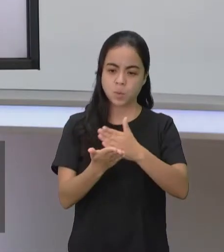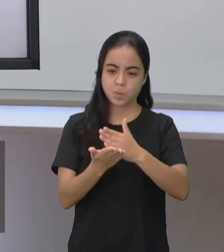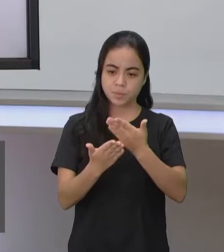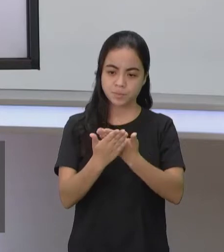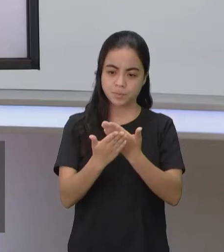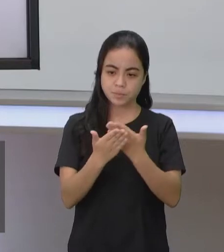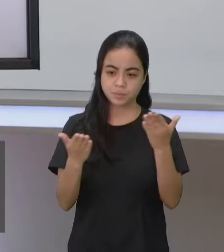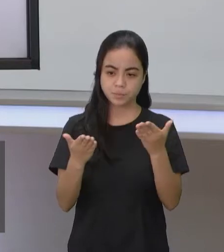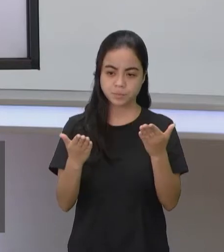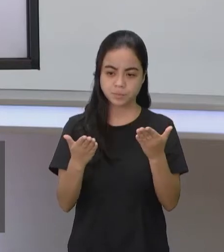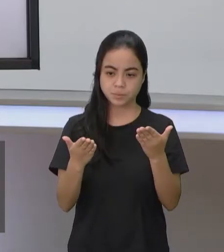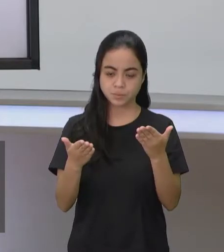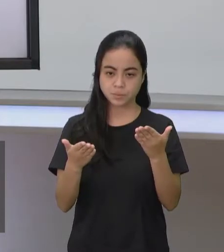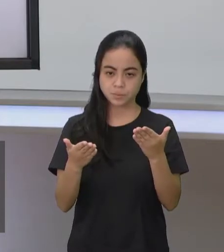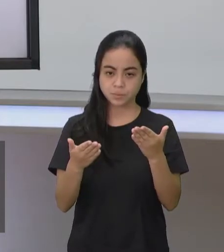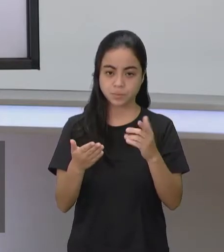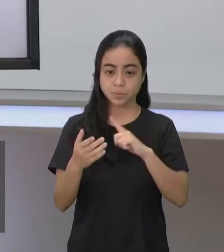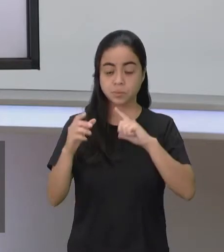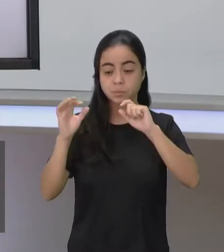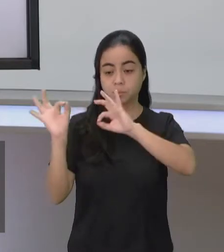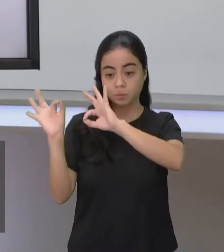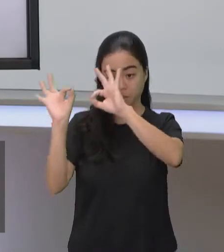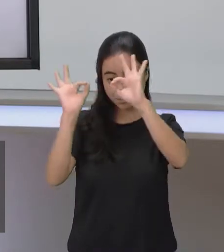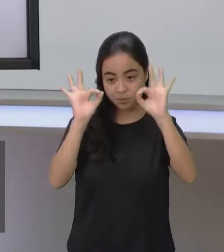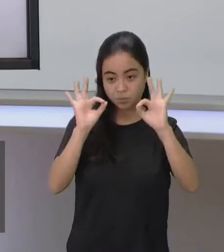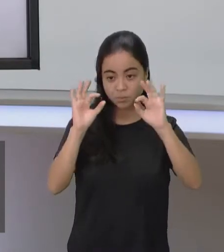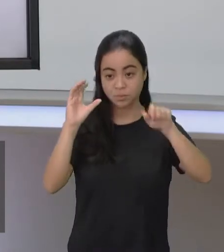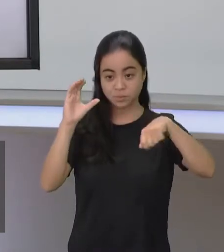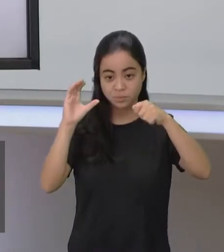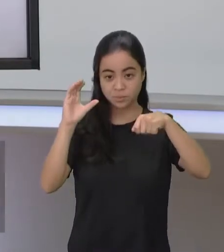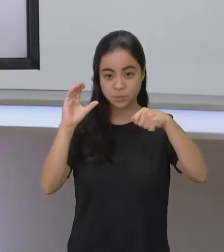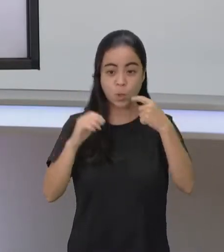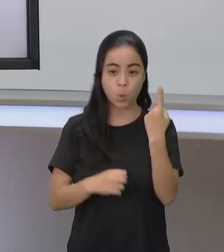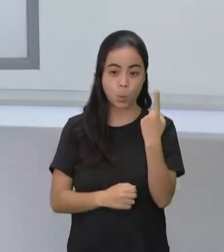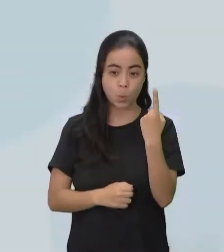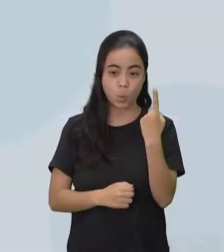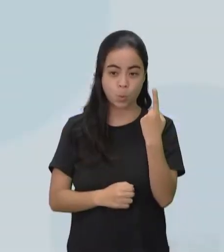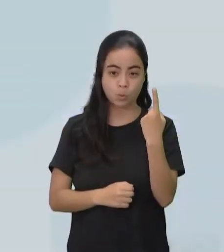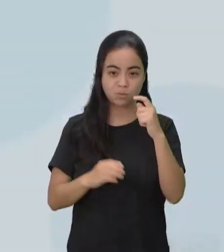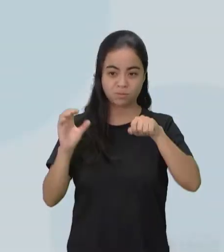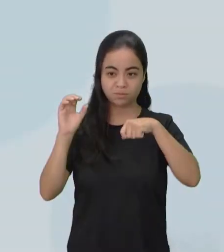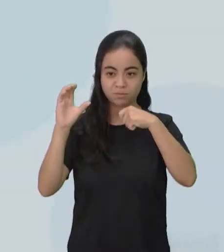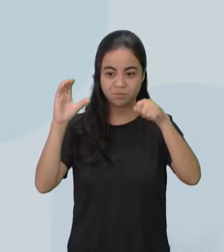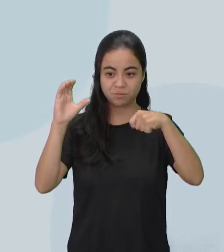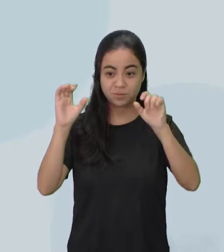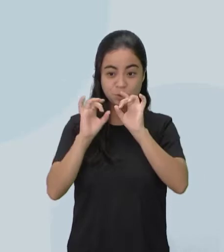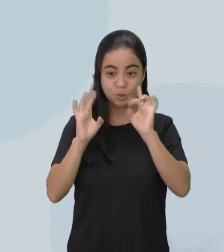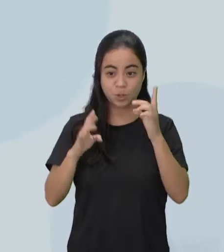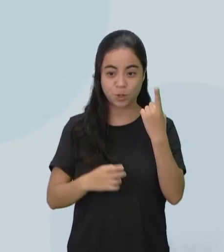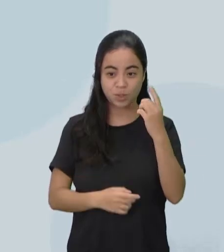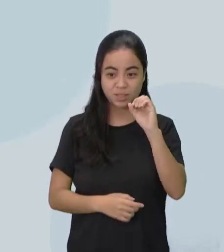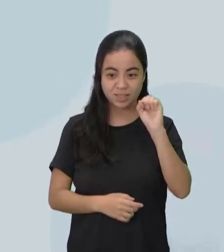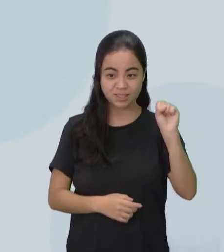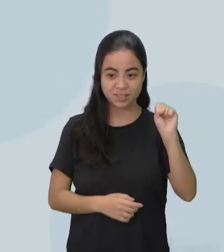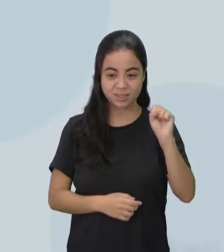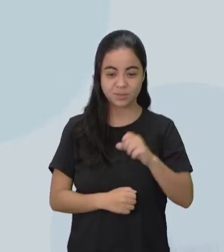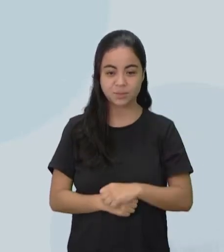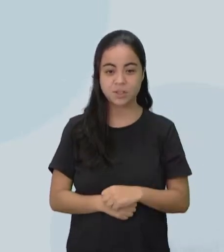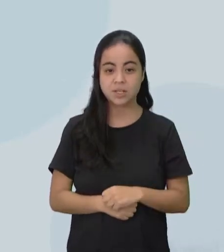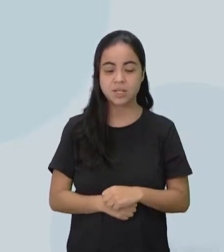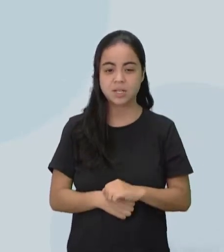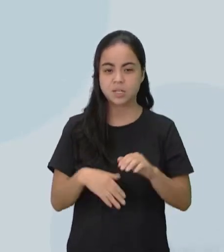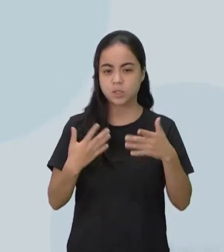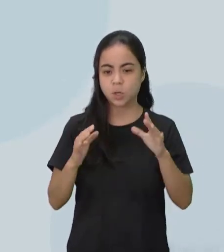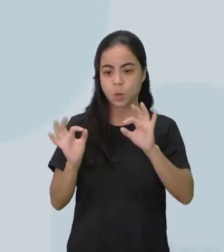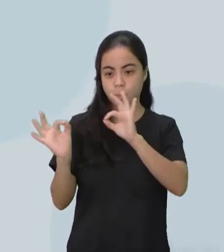nossa aula, a gente trouxe vídeos. Vídeos. É um vídeo de 10 segundos, mas é um vídeo, né? Que é para vocês... Vocês